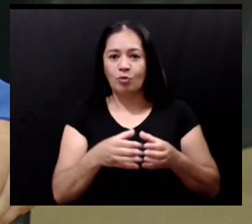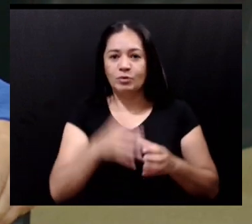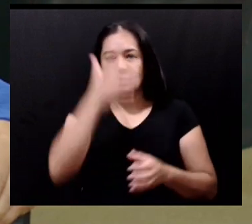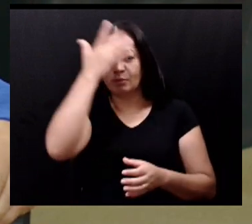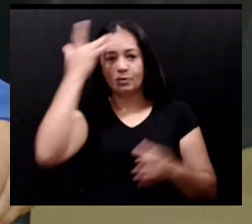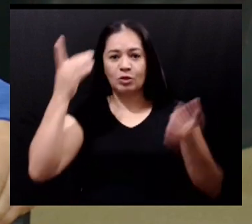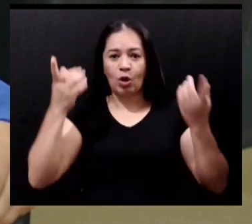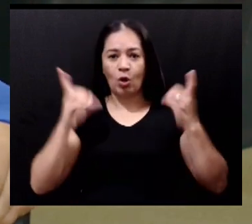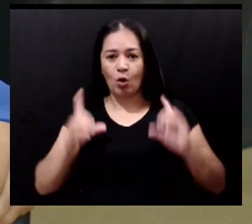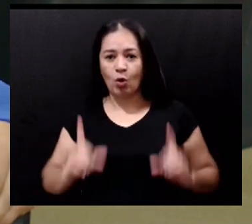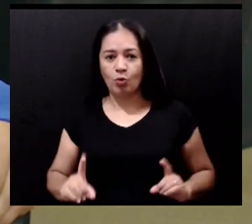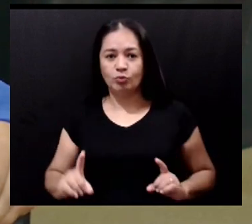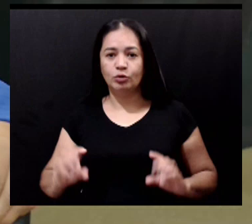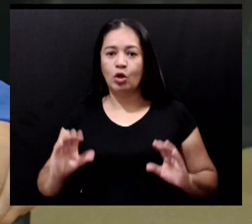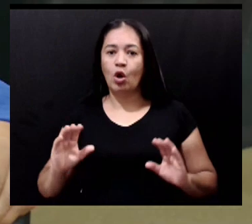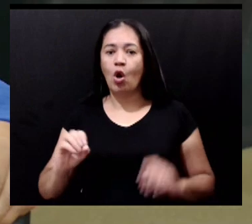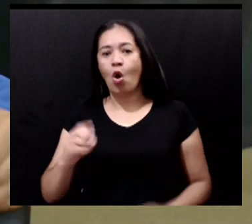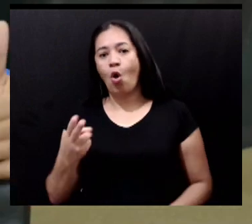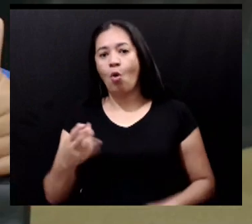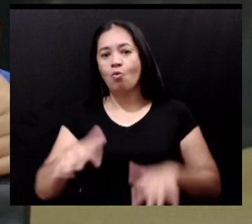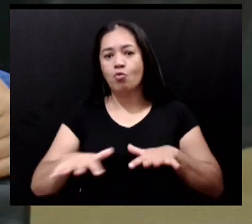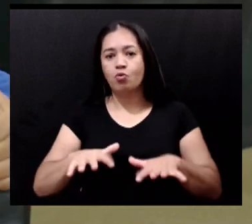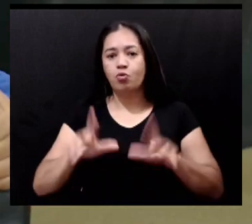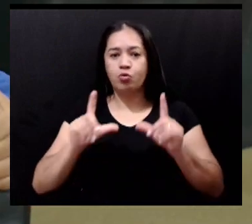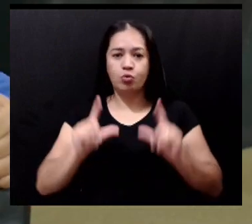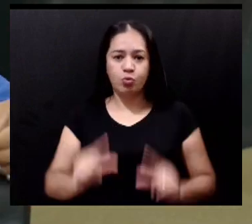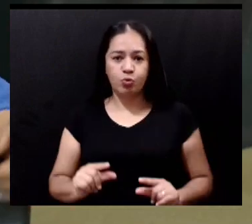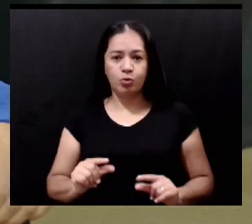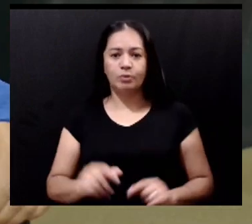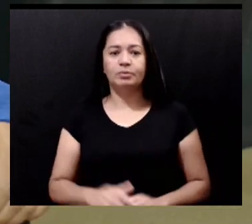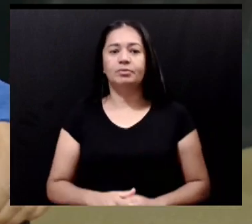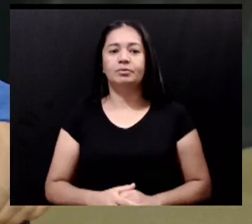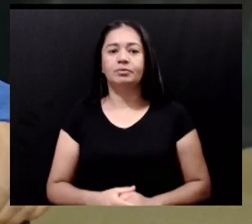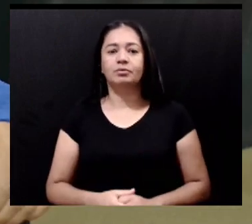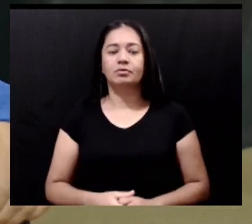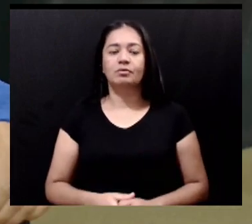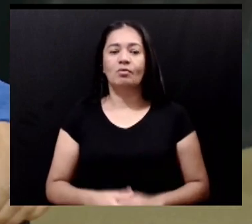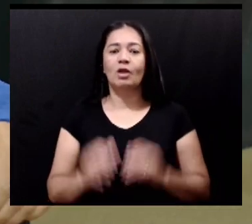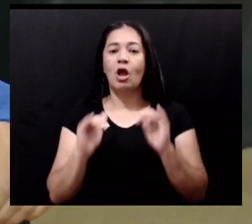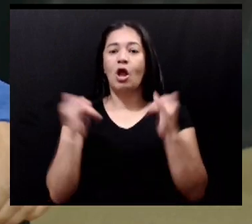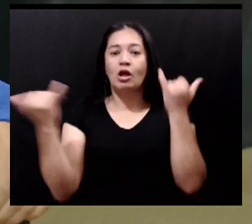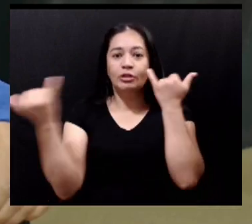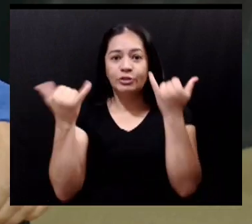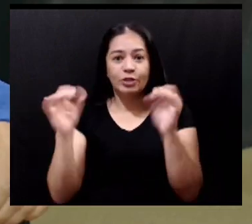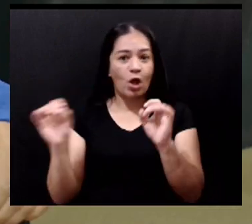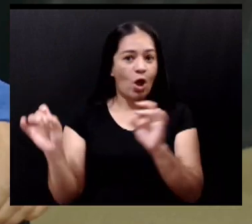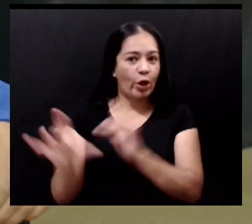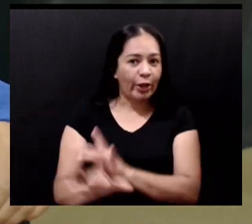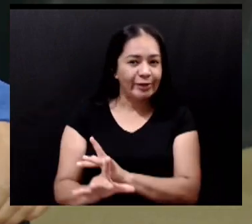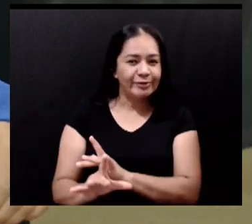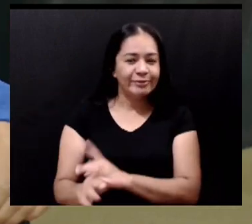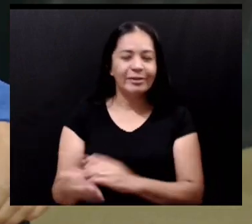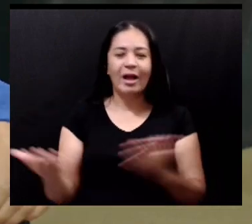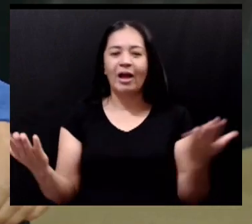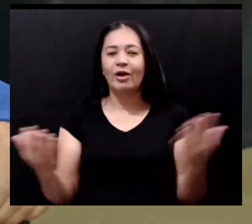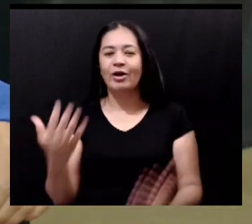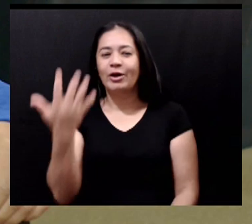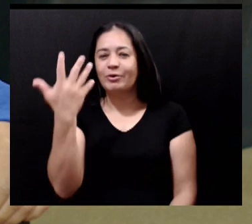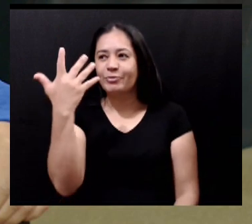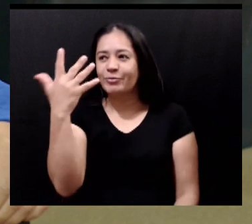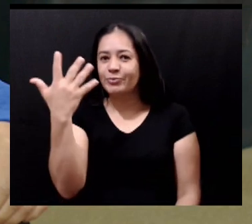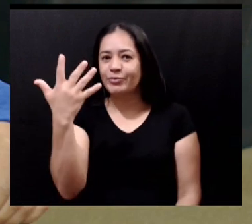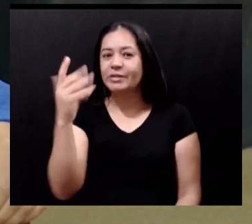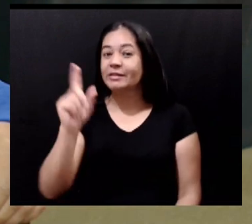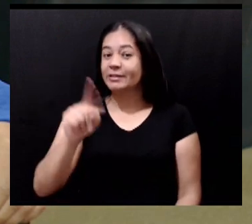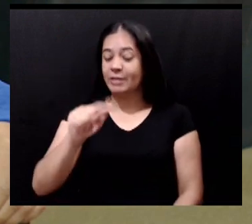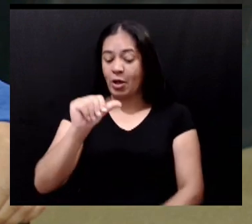ou Mobilidade Reduzida. Notícias ok? Previsão do tempo. Previsão de mudança